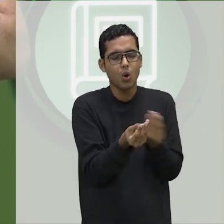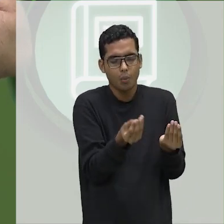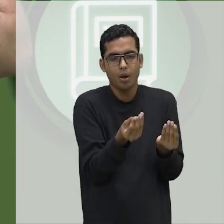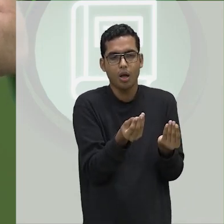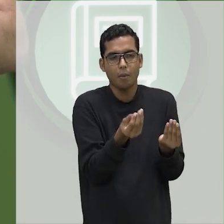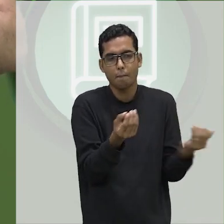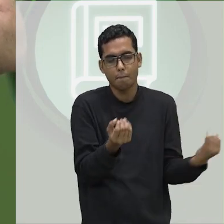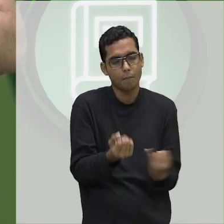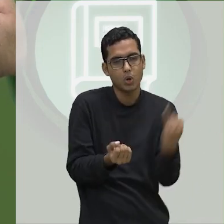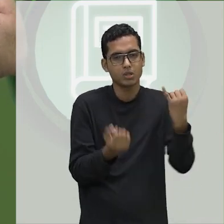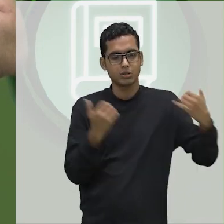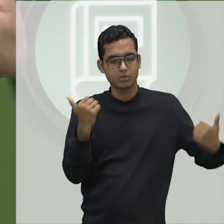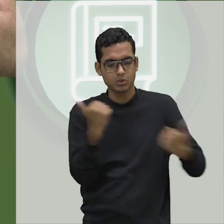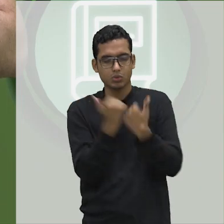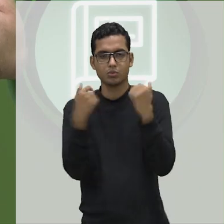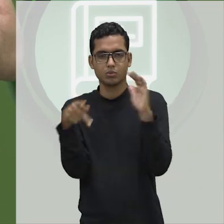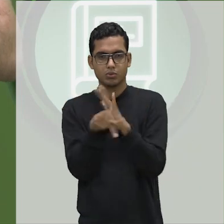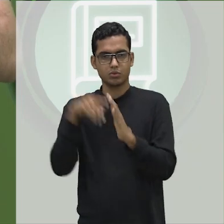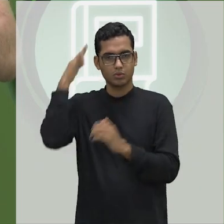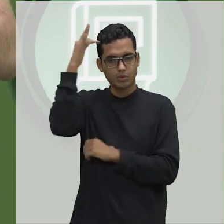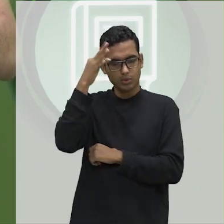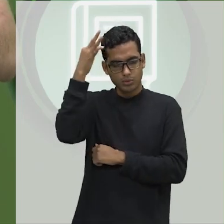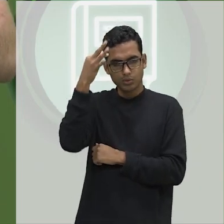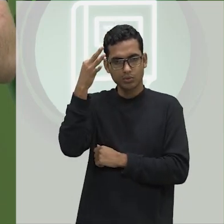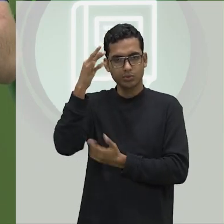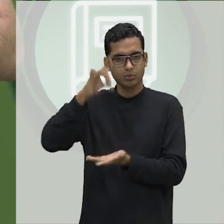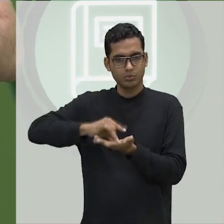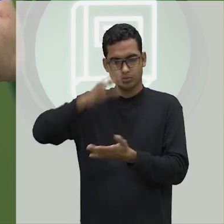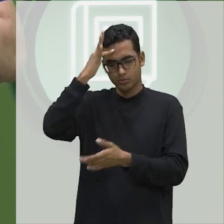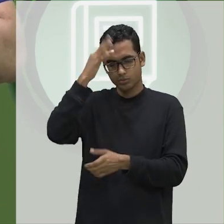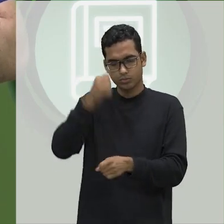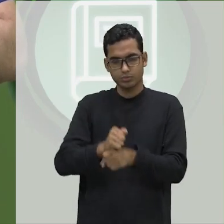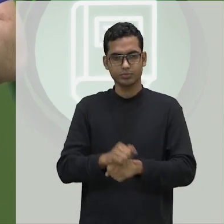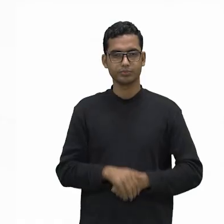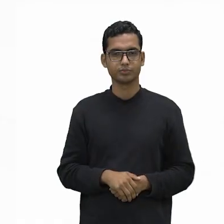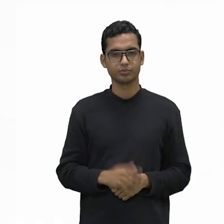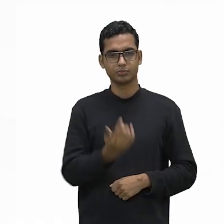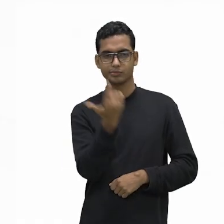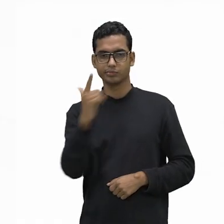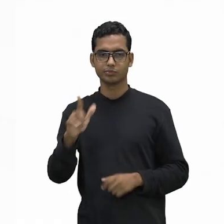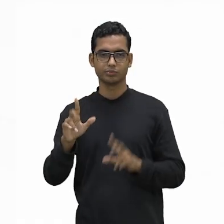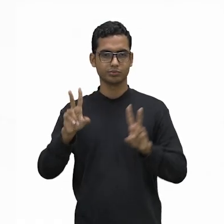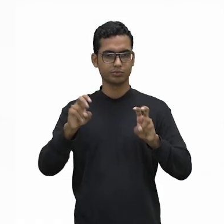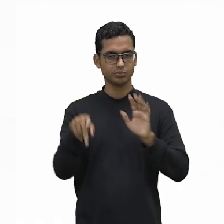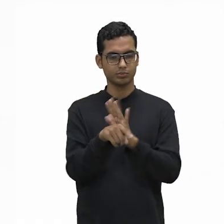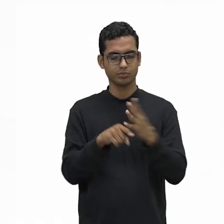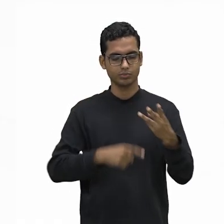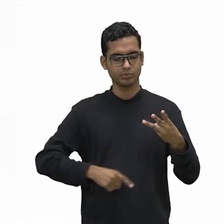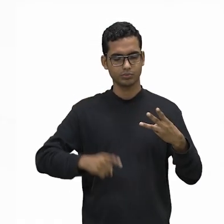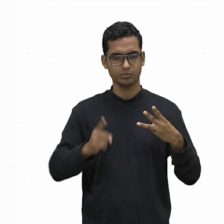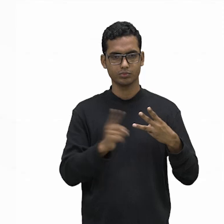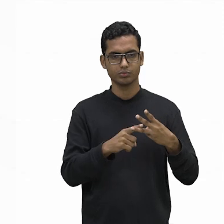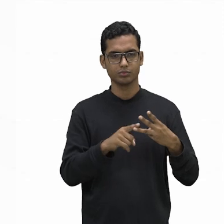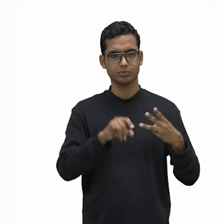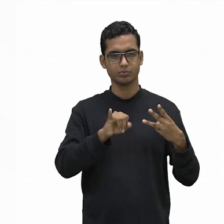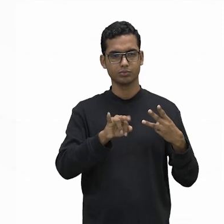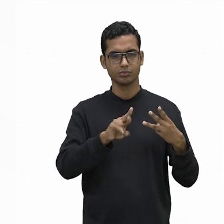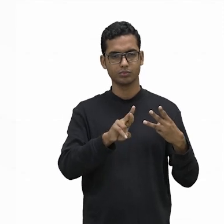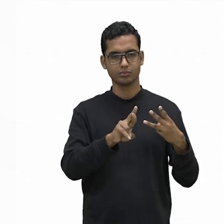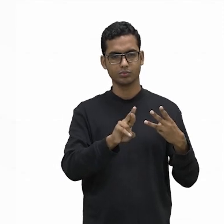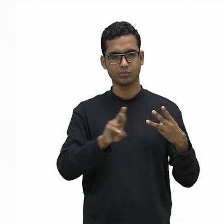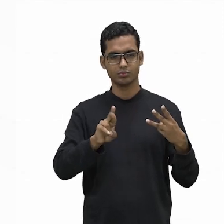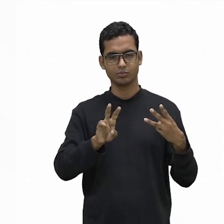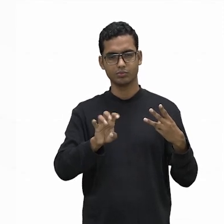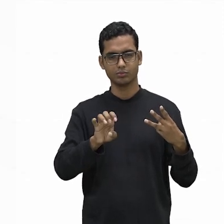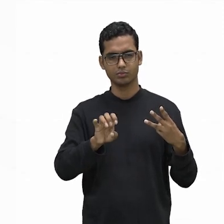beleza? Mas nós temos o terceiro problema aí que o professor Oswaldo Pessoa Júnior colocou, olha só. A irreversibilidade.